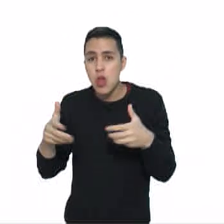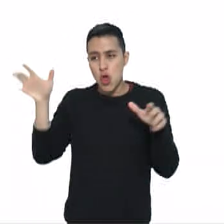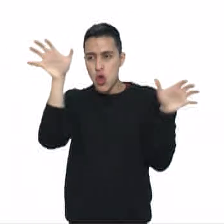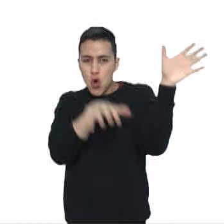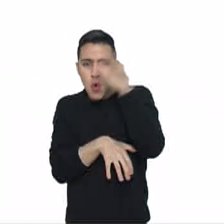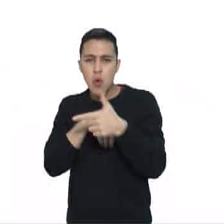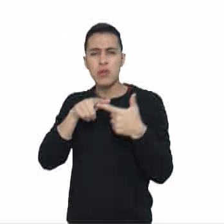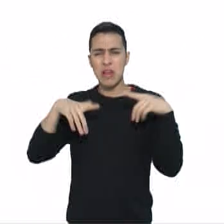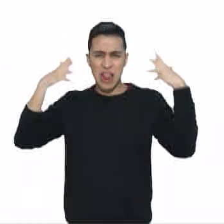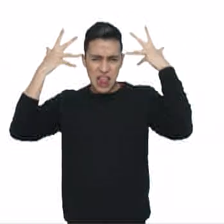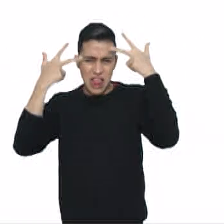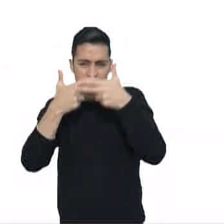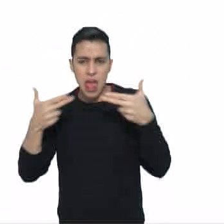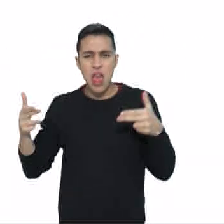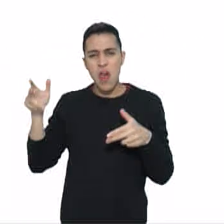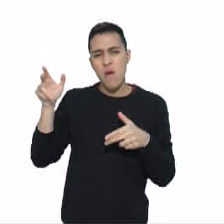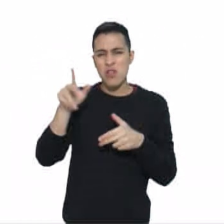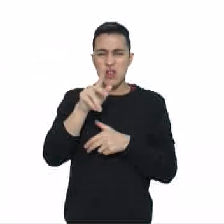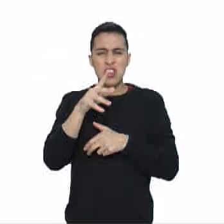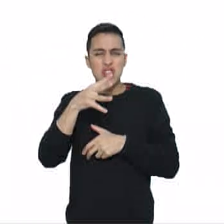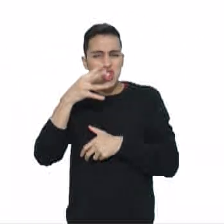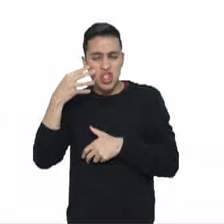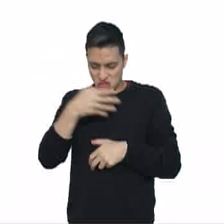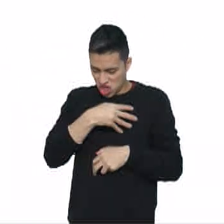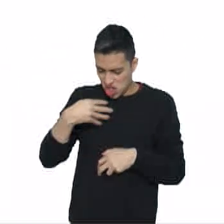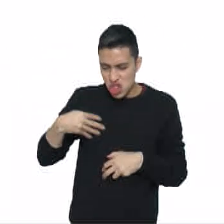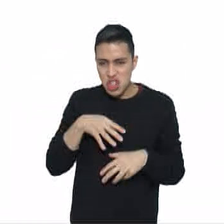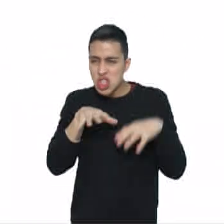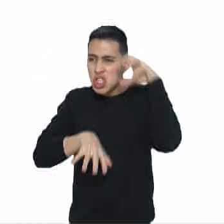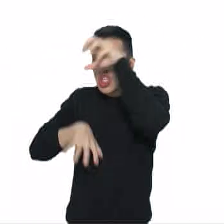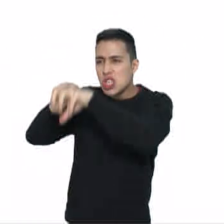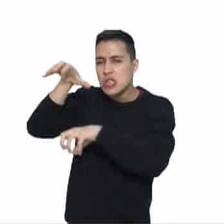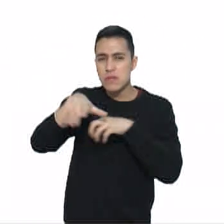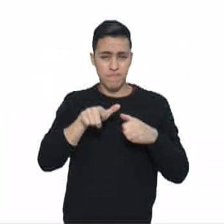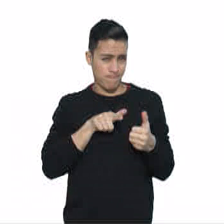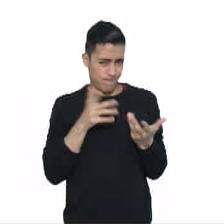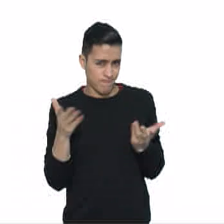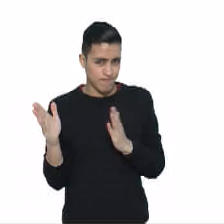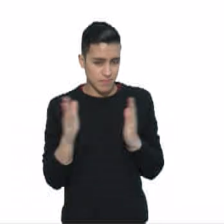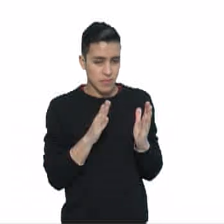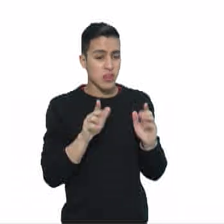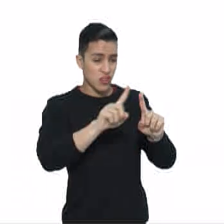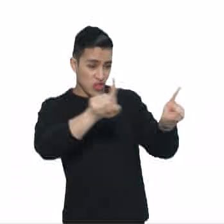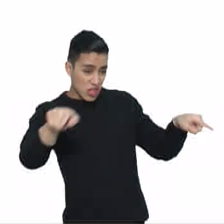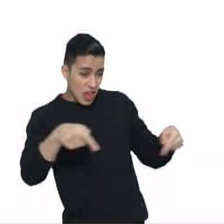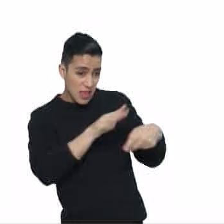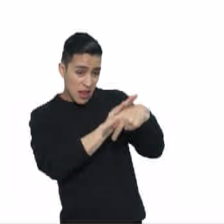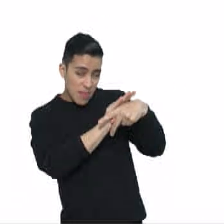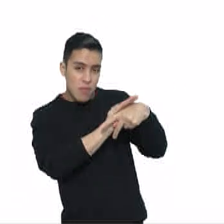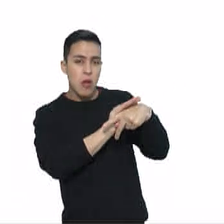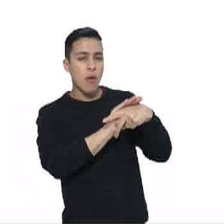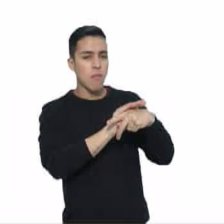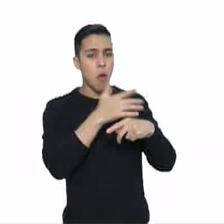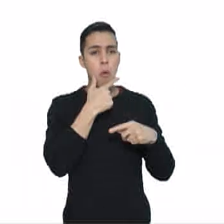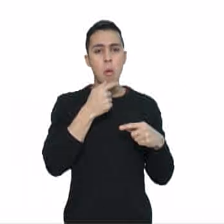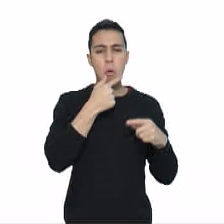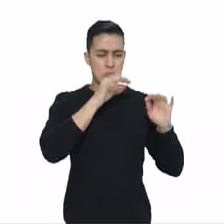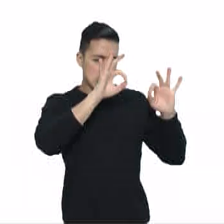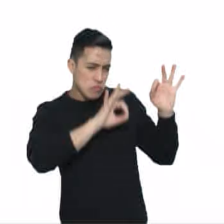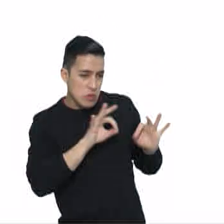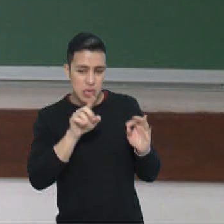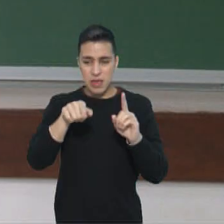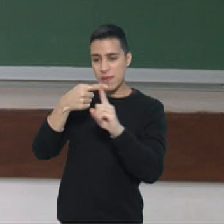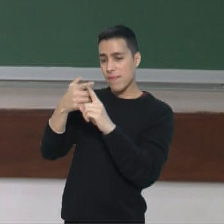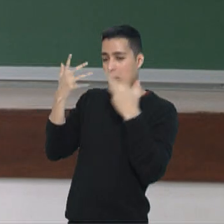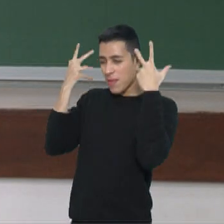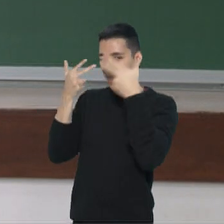ursos, os leões, tigres, enfim. Haviam salas para os gladiadores e as feras, e além das máquinas, pessoal,